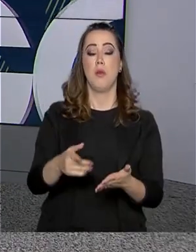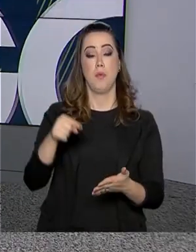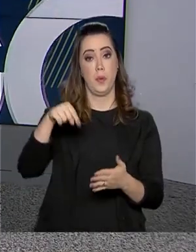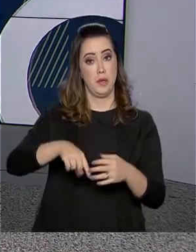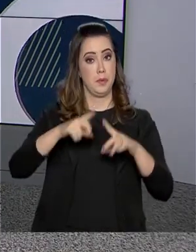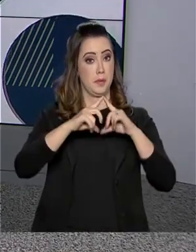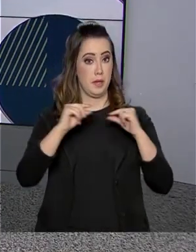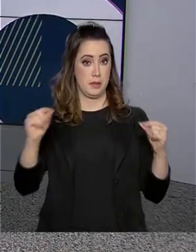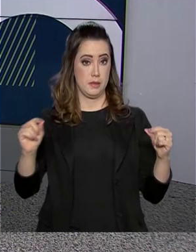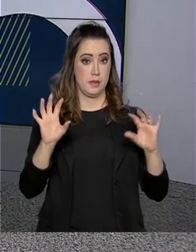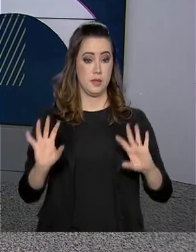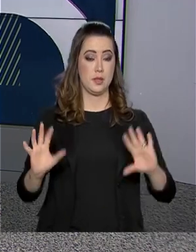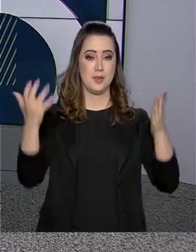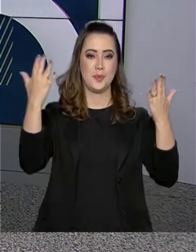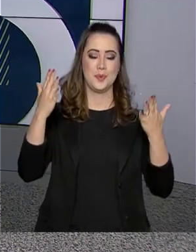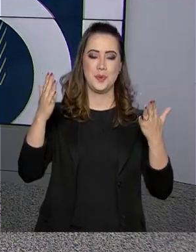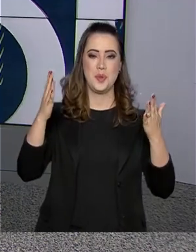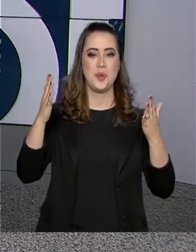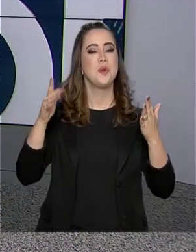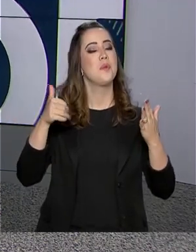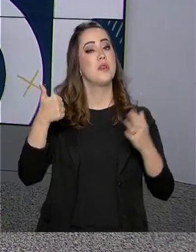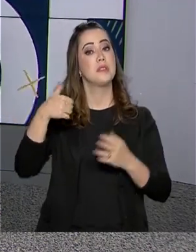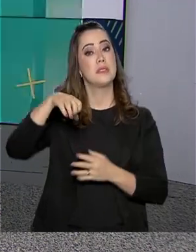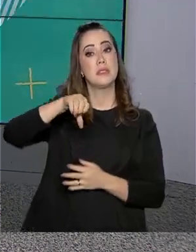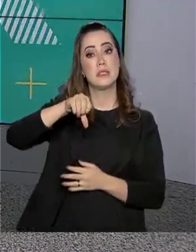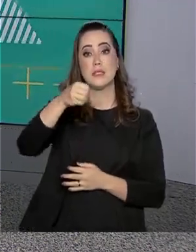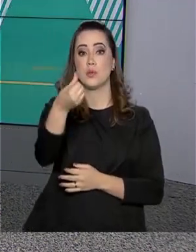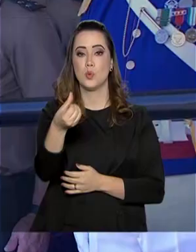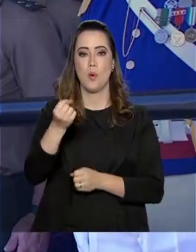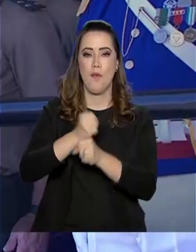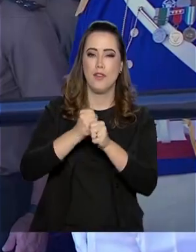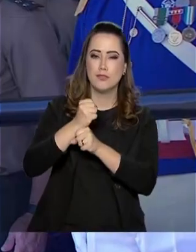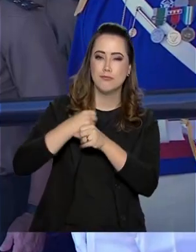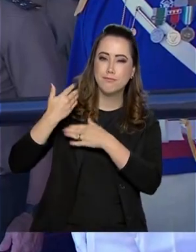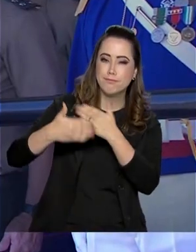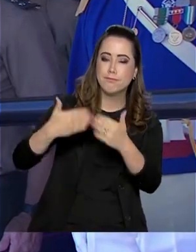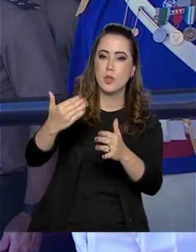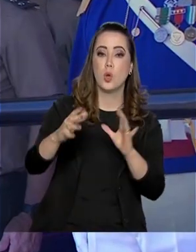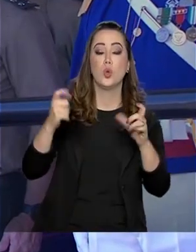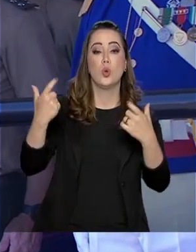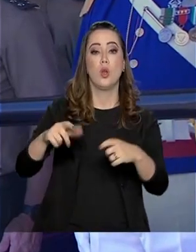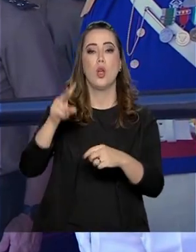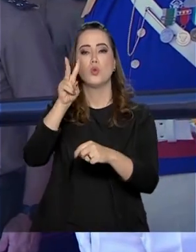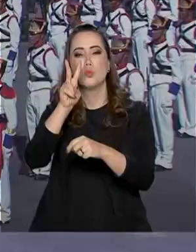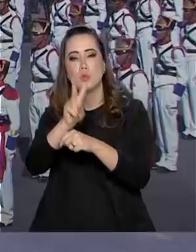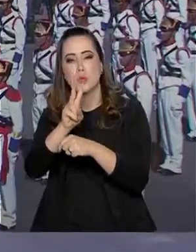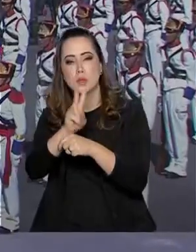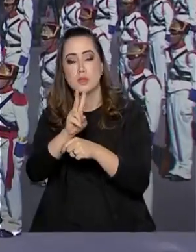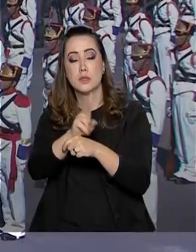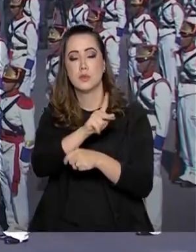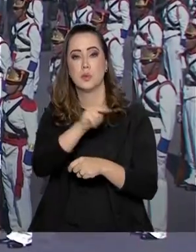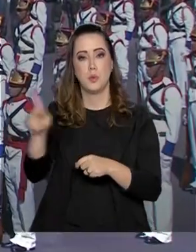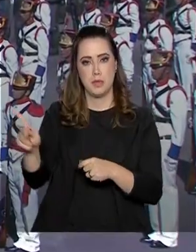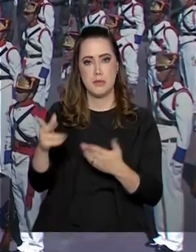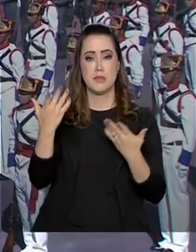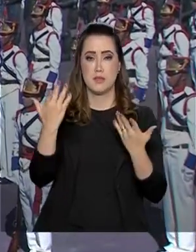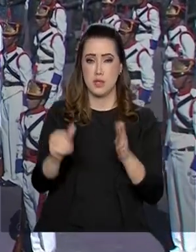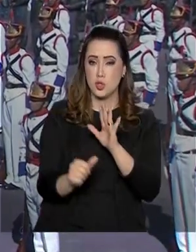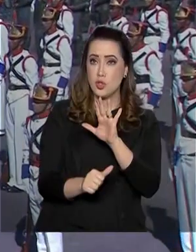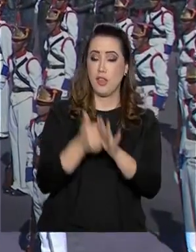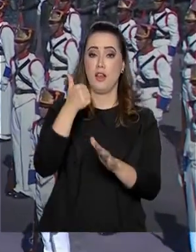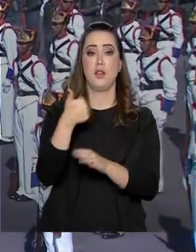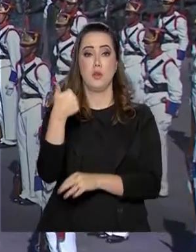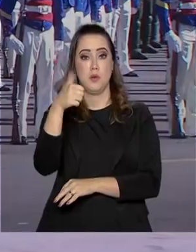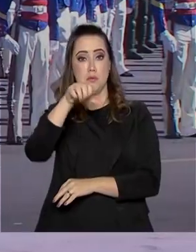em Brasília da cerimônia em comemoração aos 196 anos do Batalhão do Imperador, criado por Dom Pedro I em